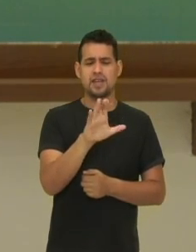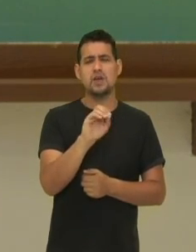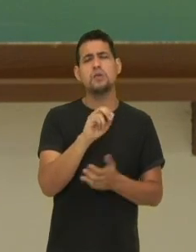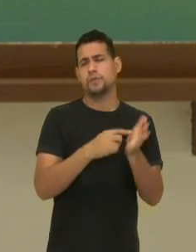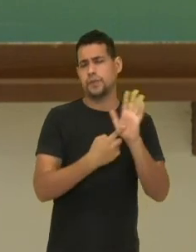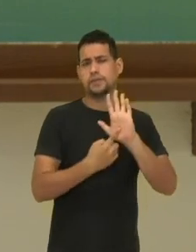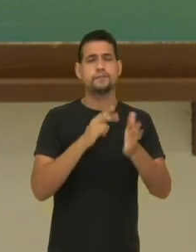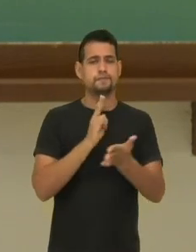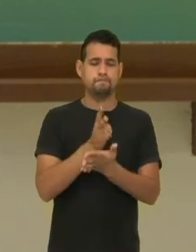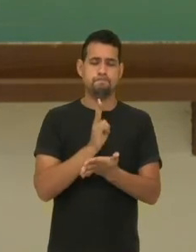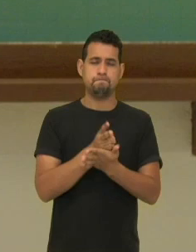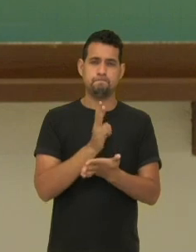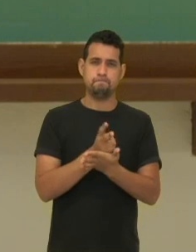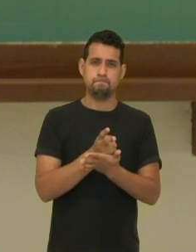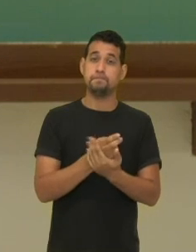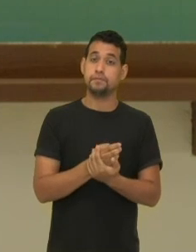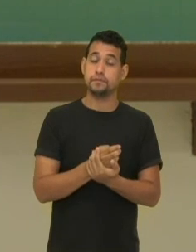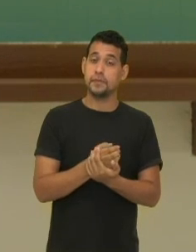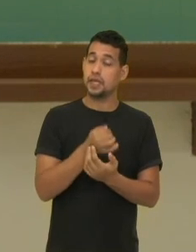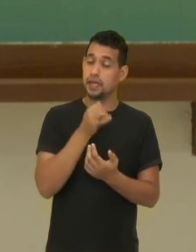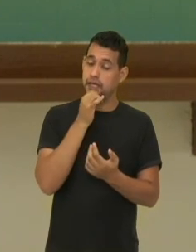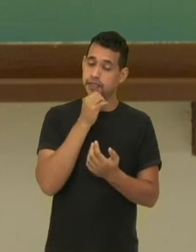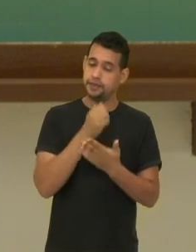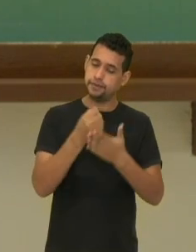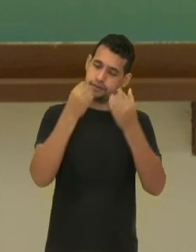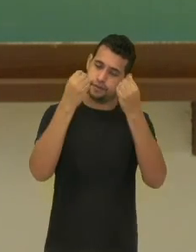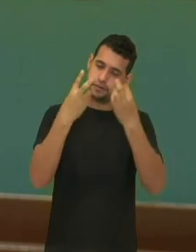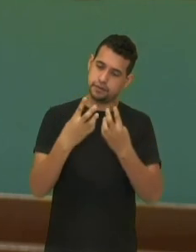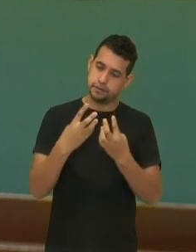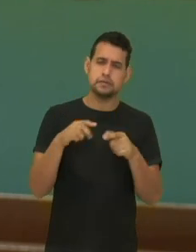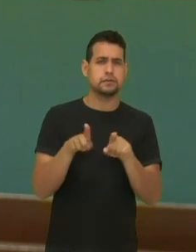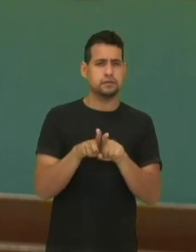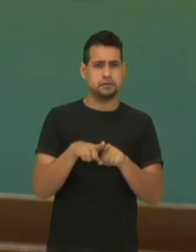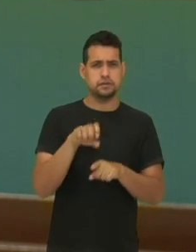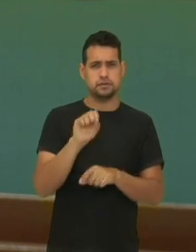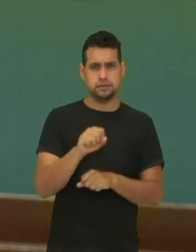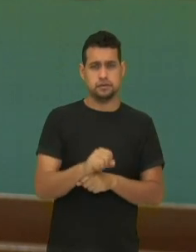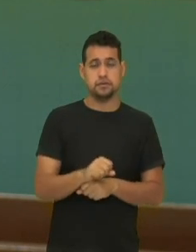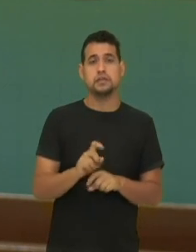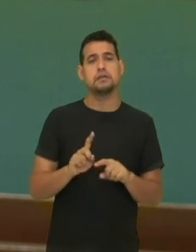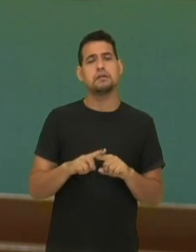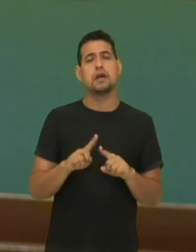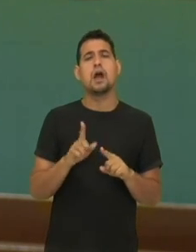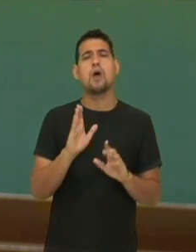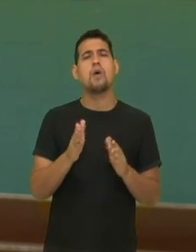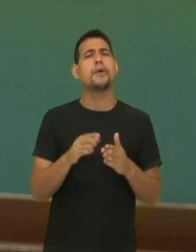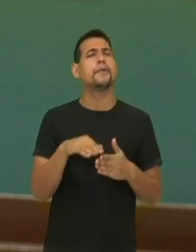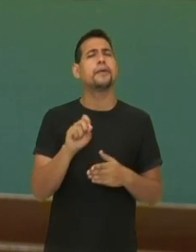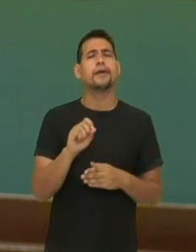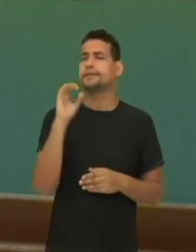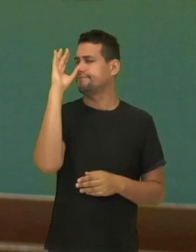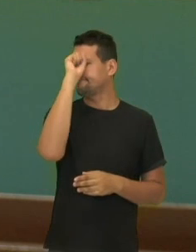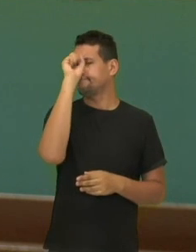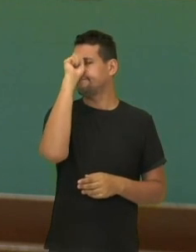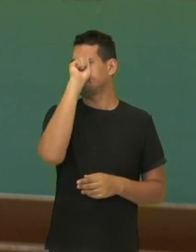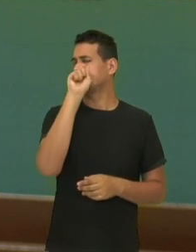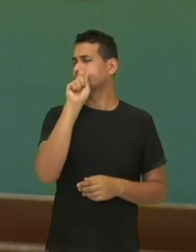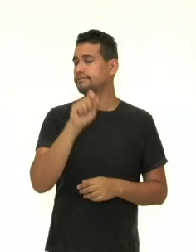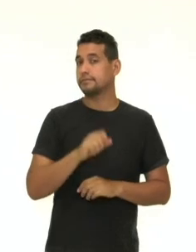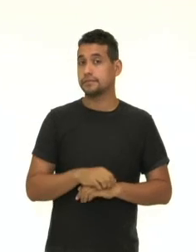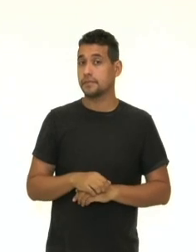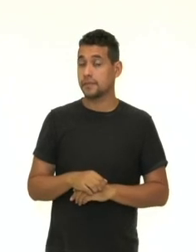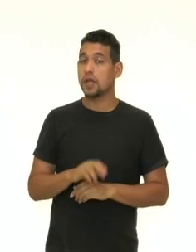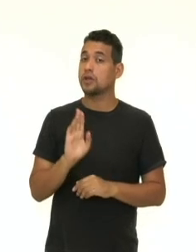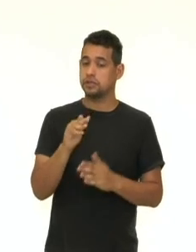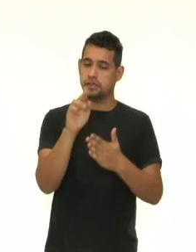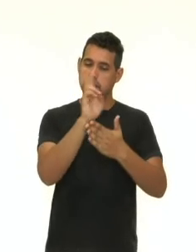retratado. O conto, por si só também, e aí chegamos ao que aprendemos.